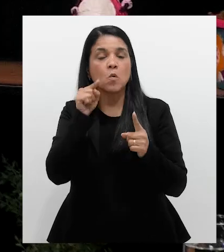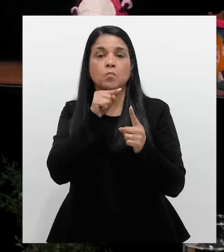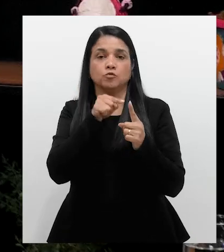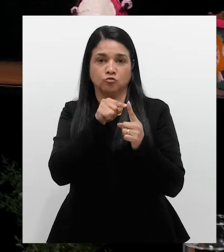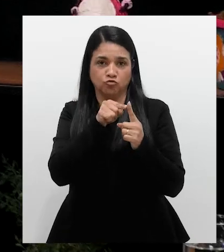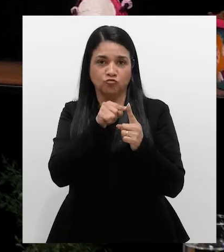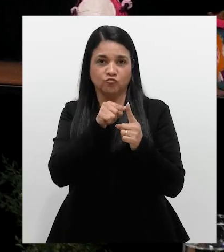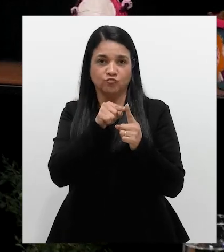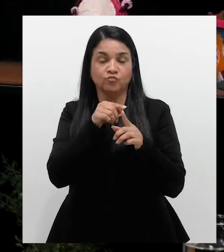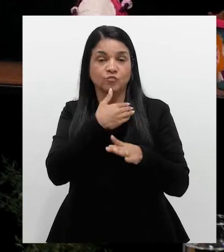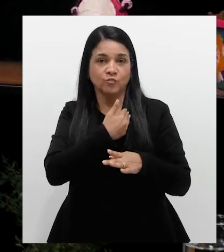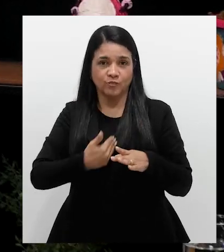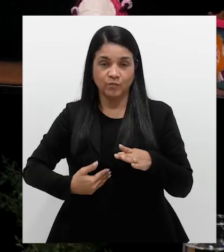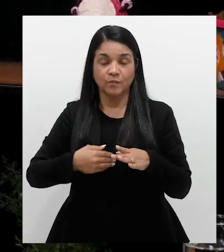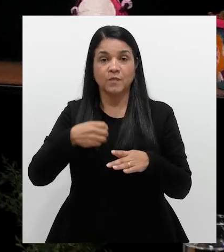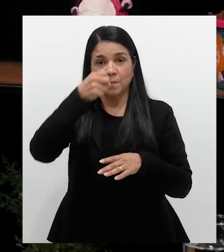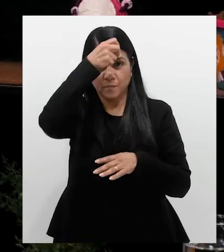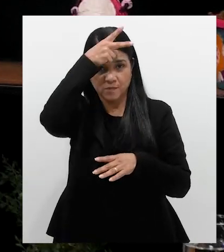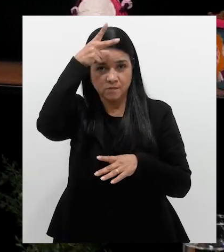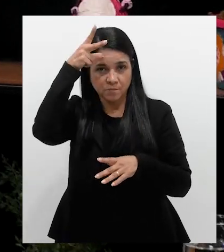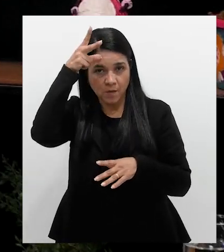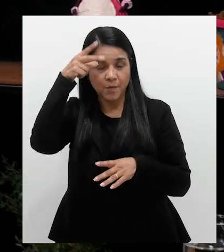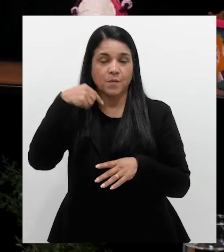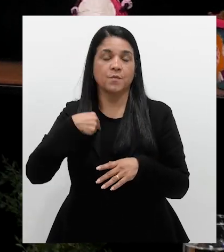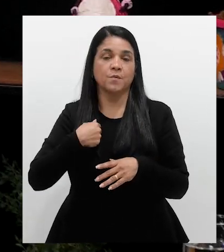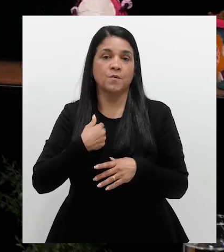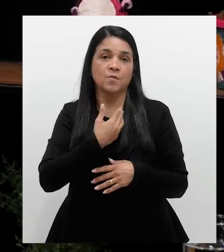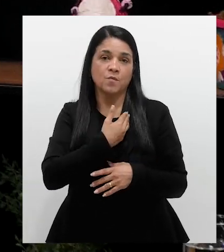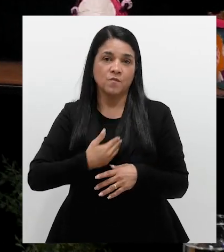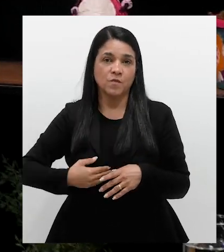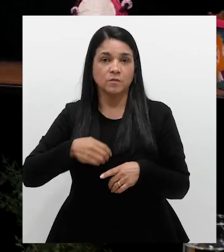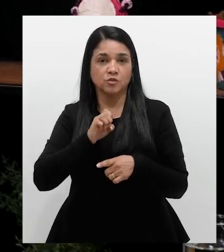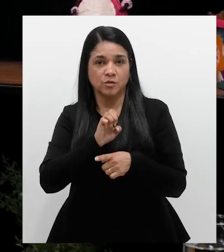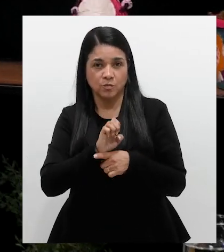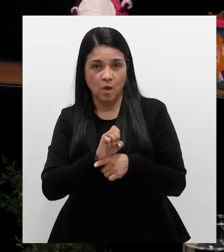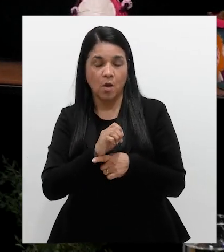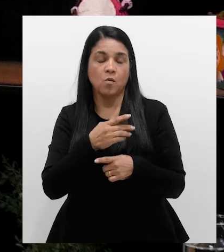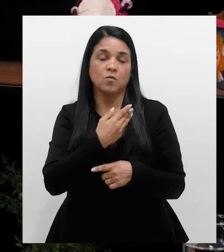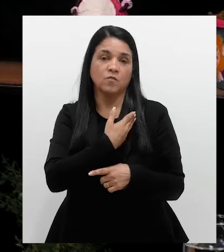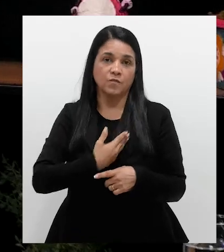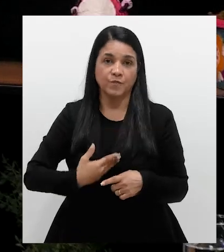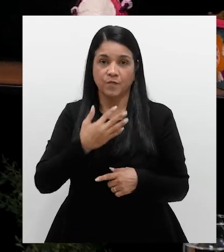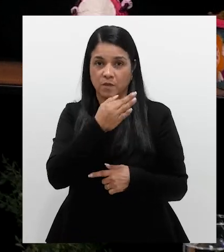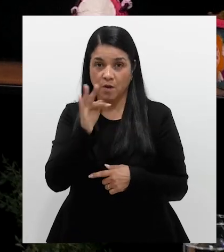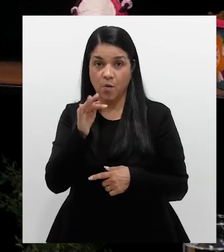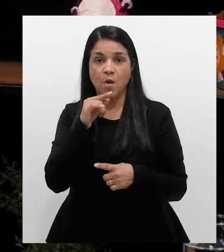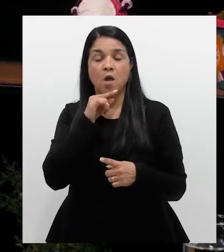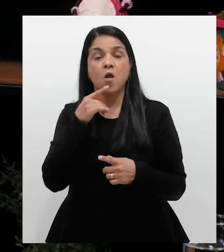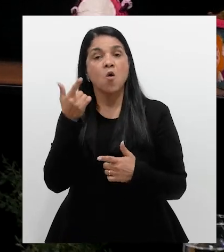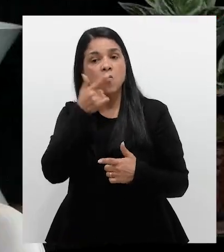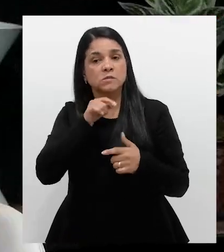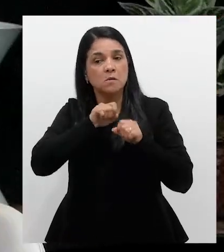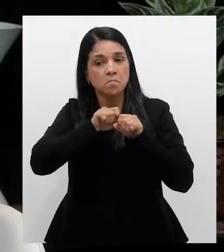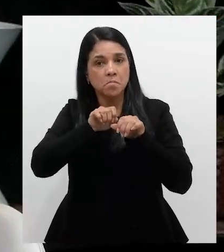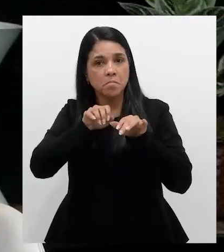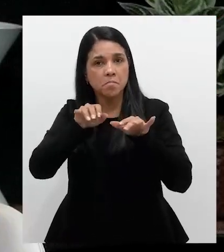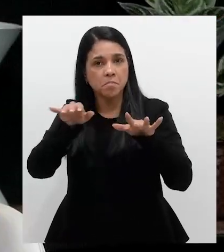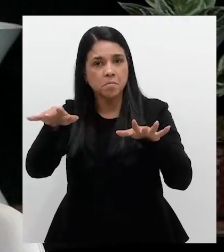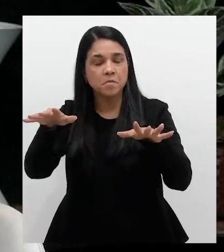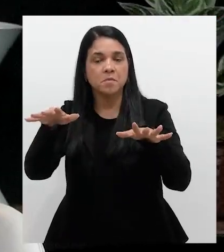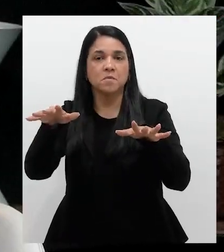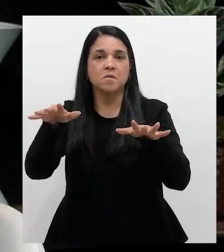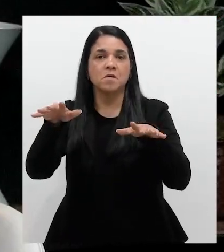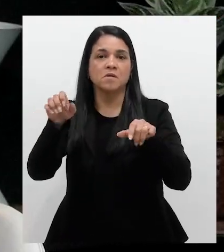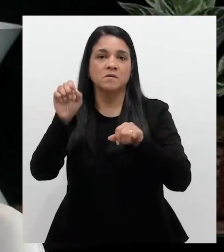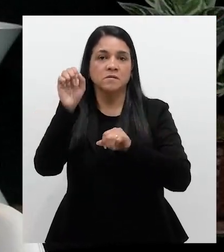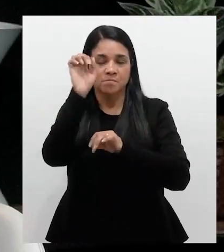a intenção dos governos, tanto os municipais, né, estaduais e o governo federal, é que alcance cada vez mais